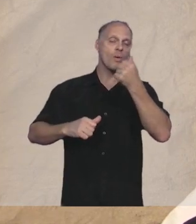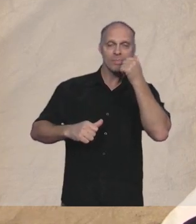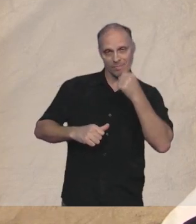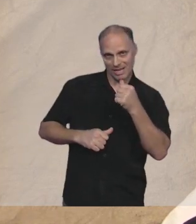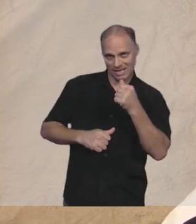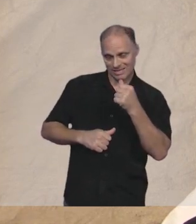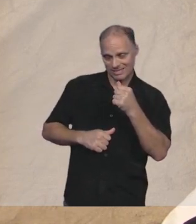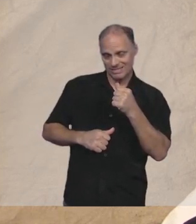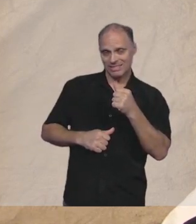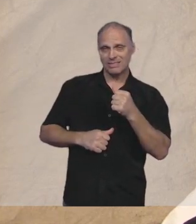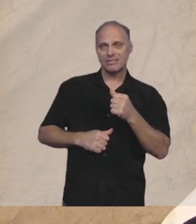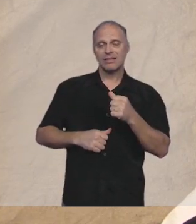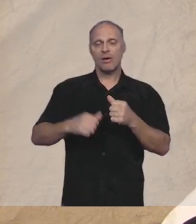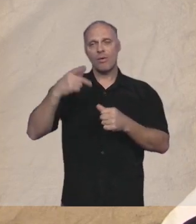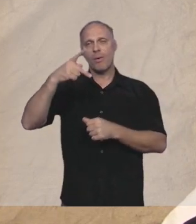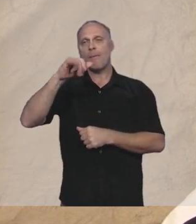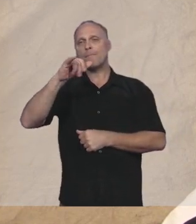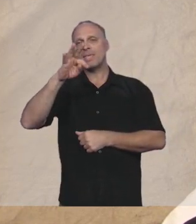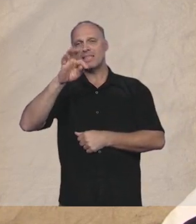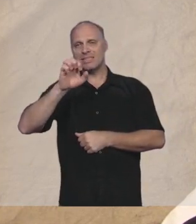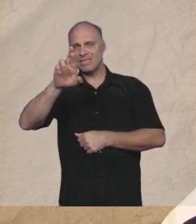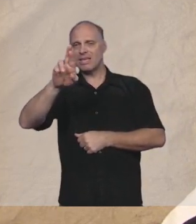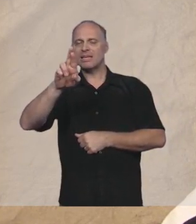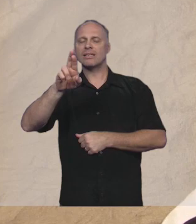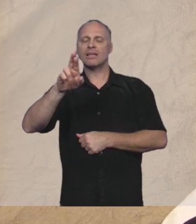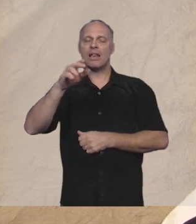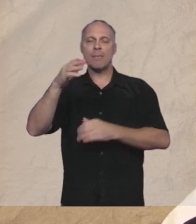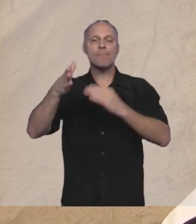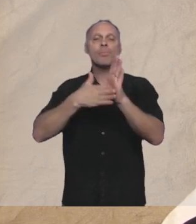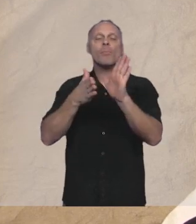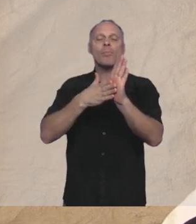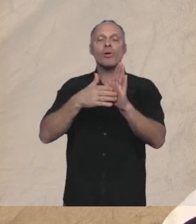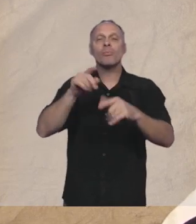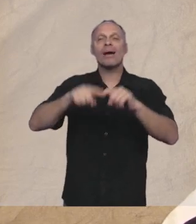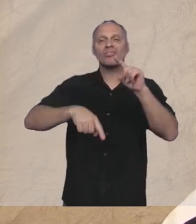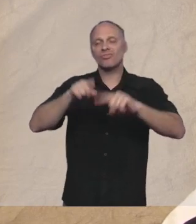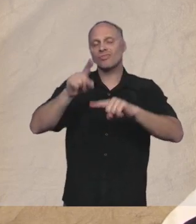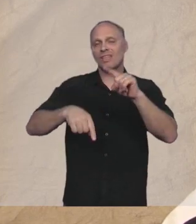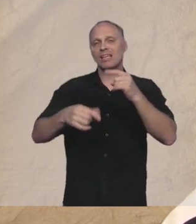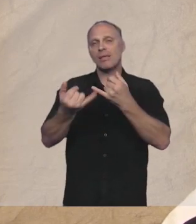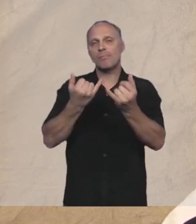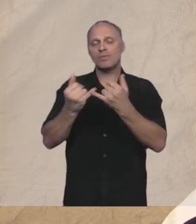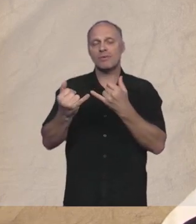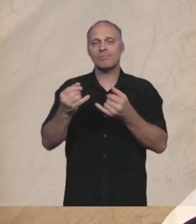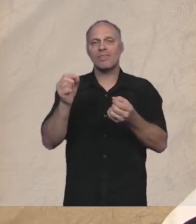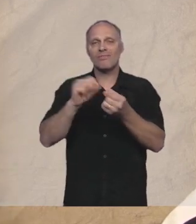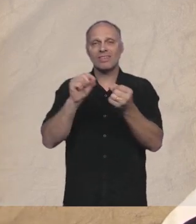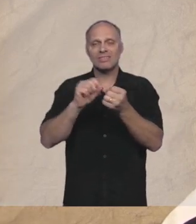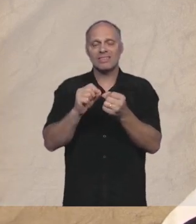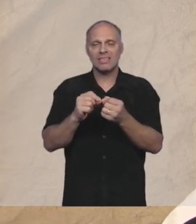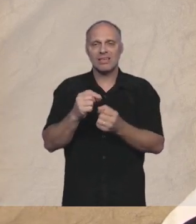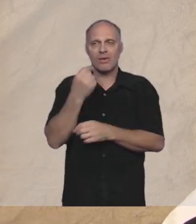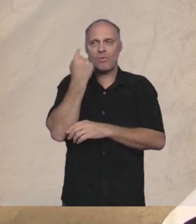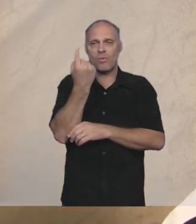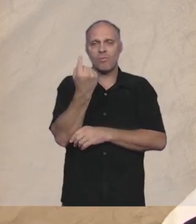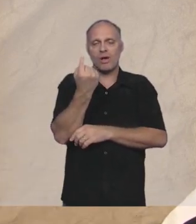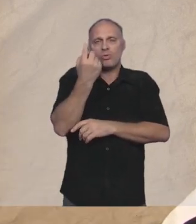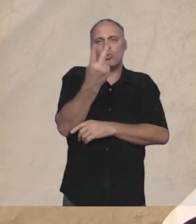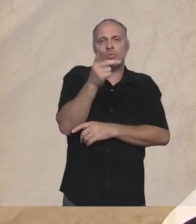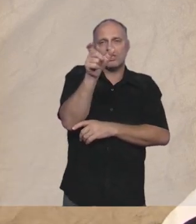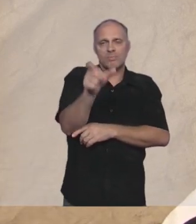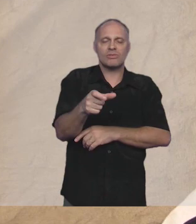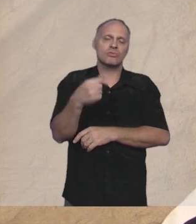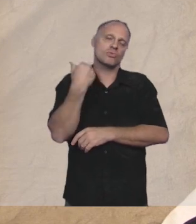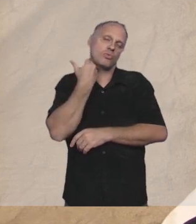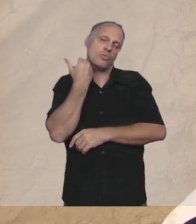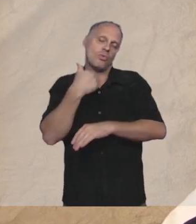exercício assim, de botar 2 pessoas a conversar durante 1 minuto, qualquer coisa. E